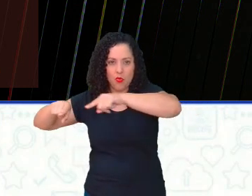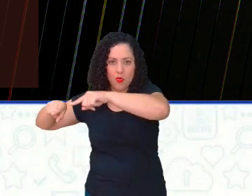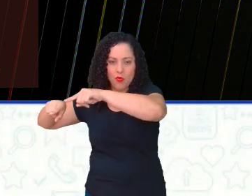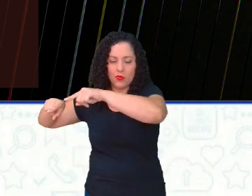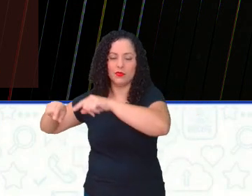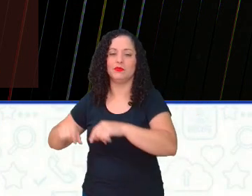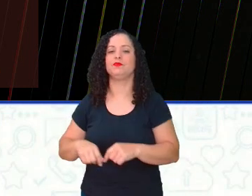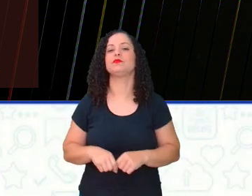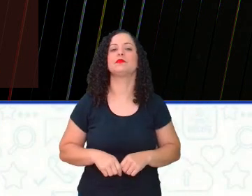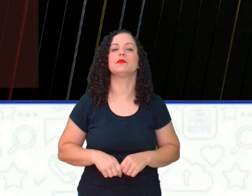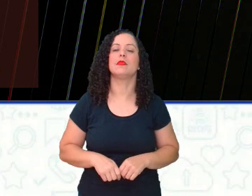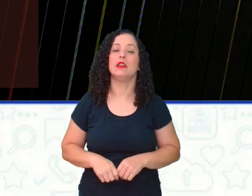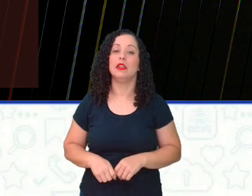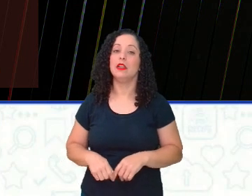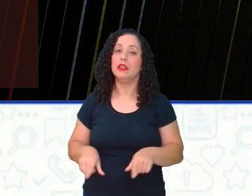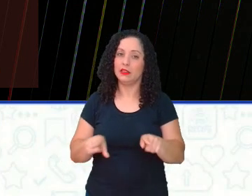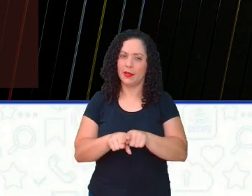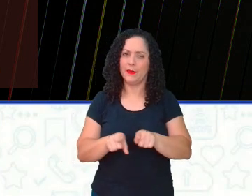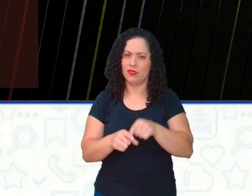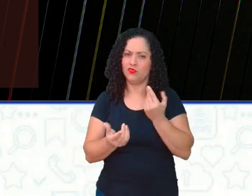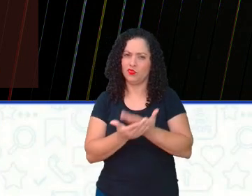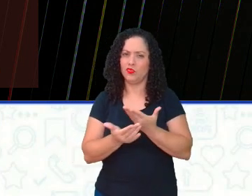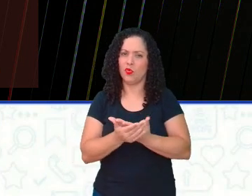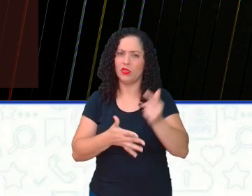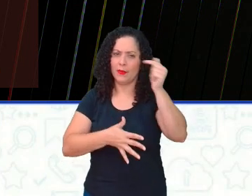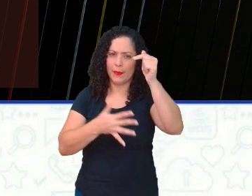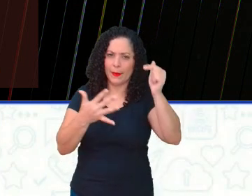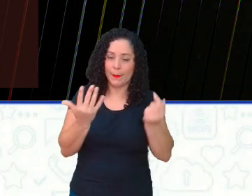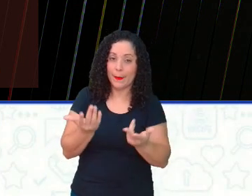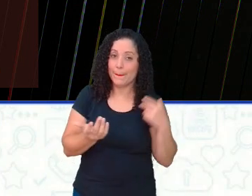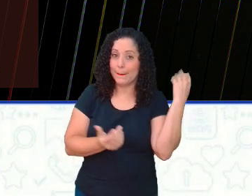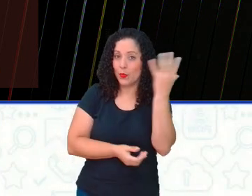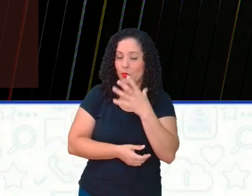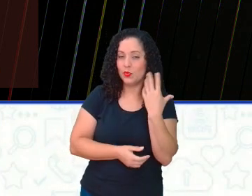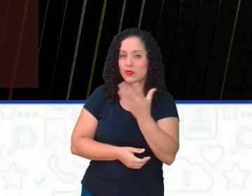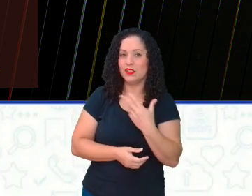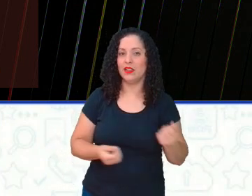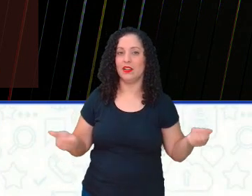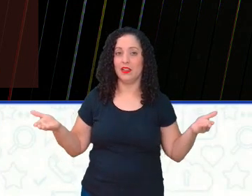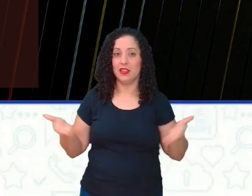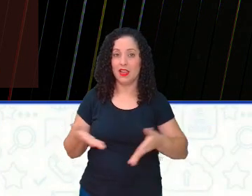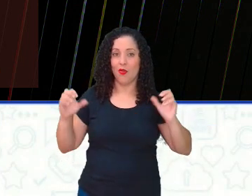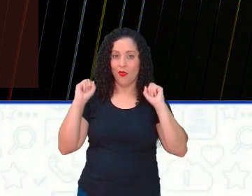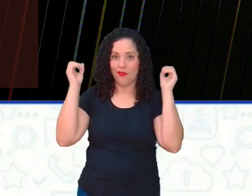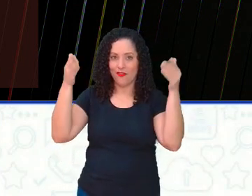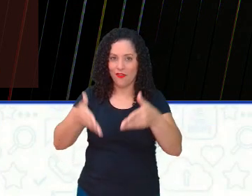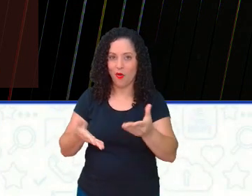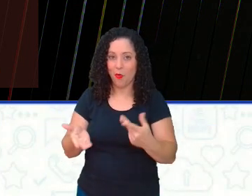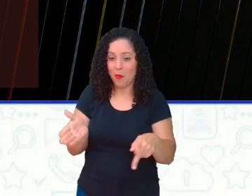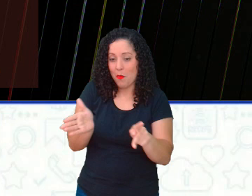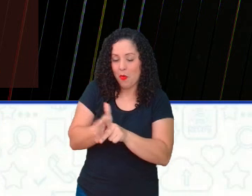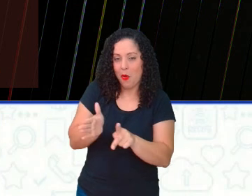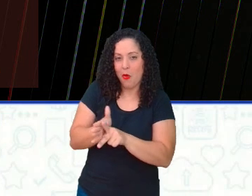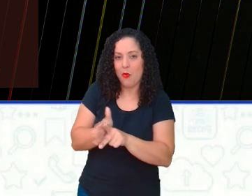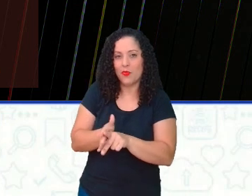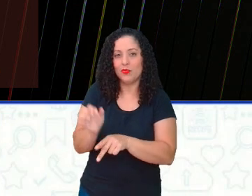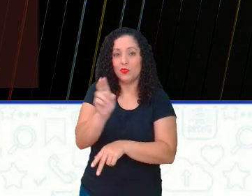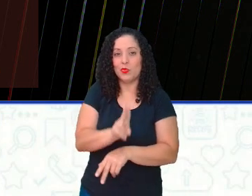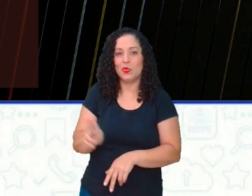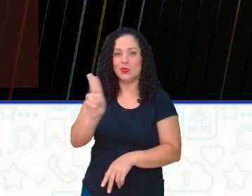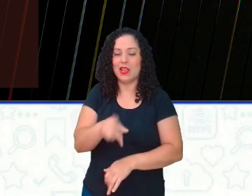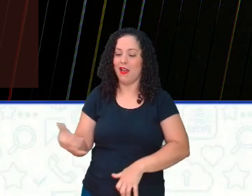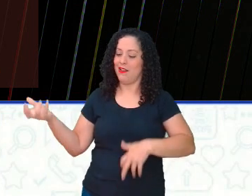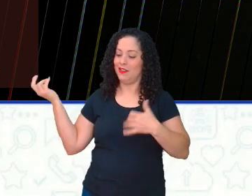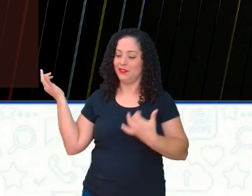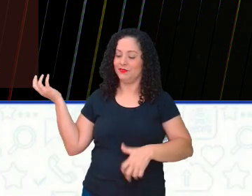propriedades sonoras e também nos elementos da música. E agora a gente vai ver isso mais aplicado ao instrumento. Então, os instrumentos de